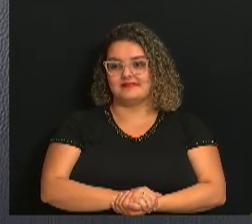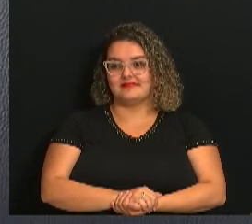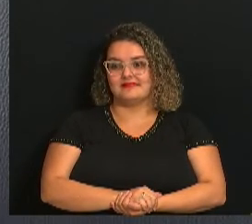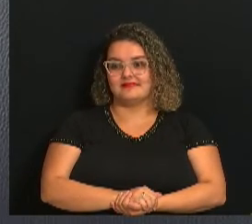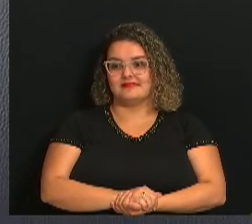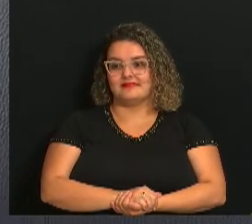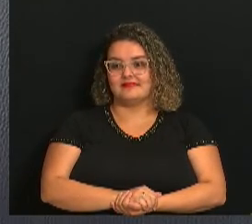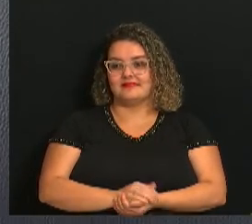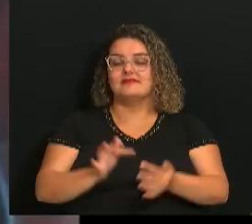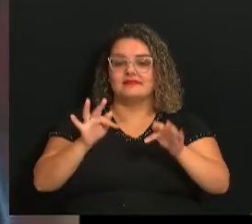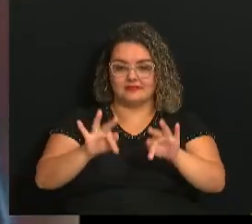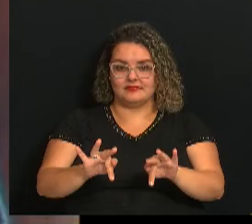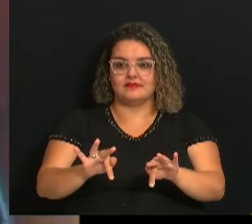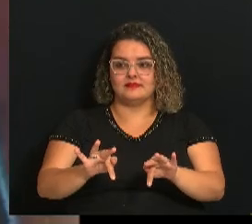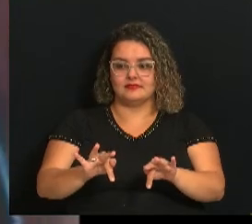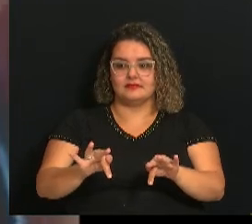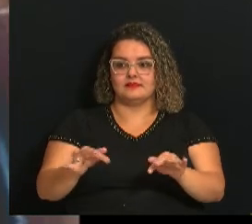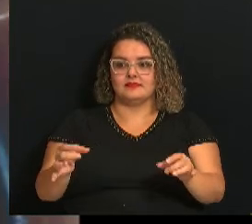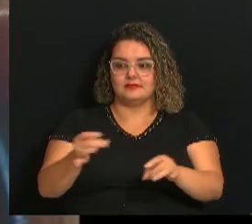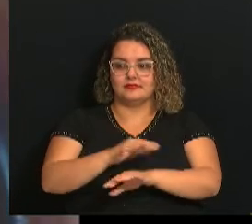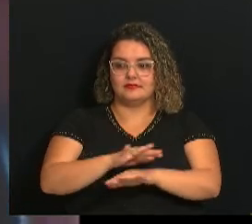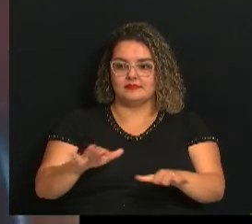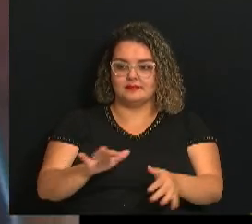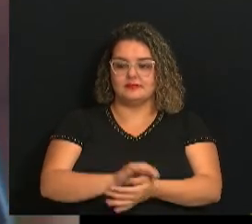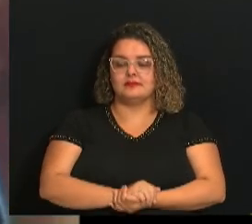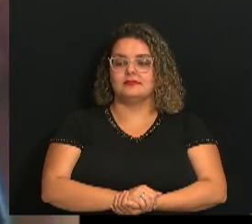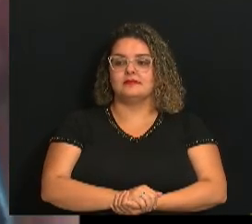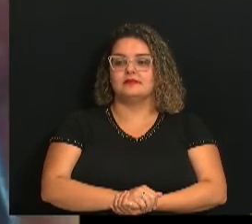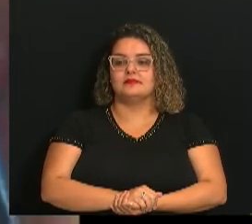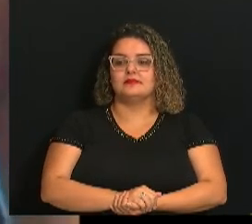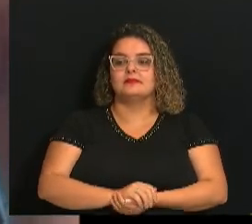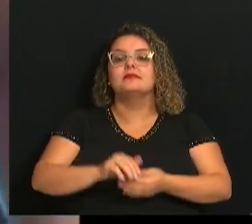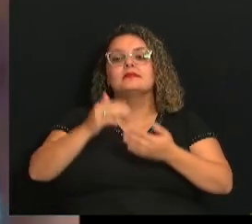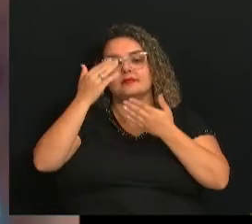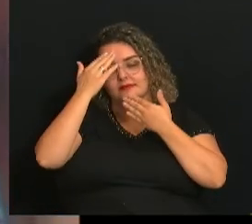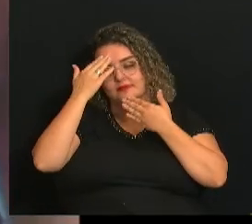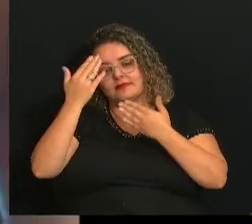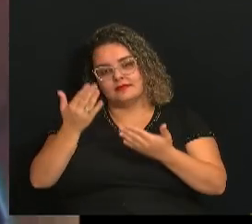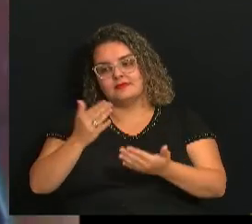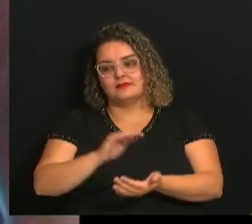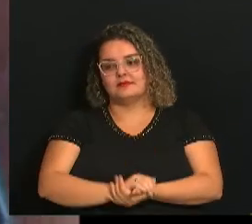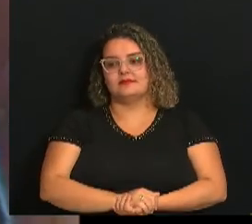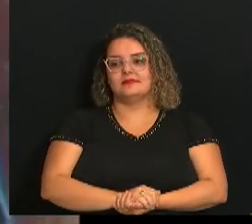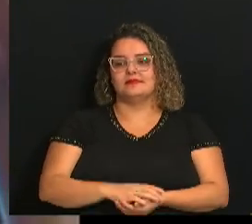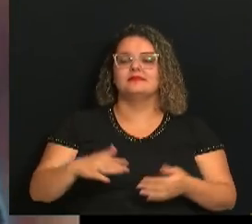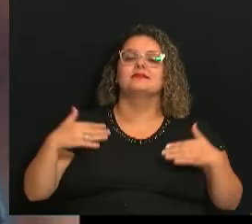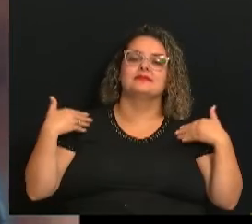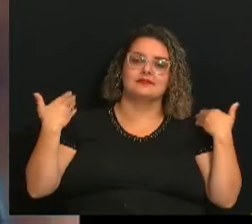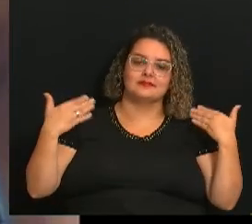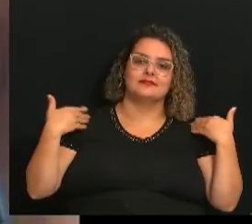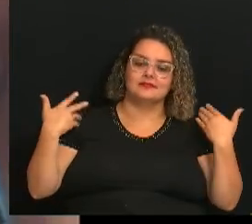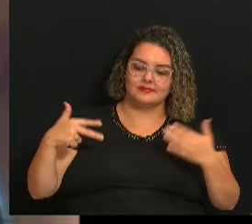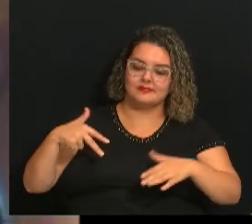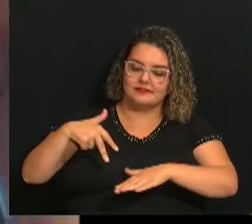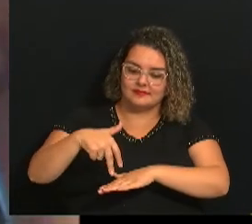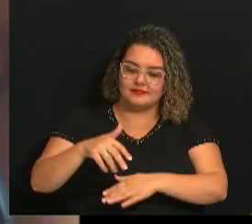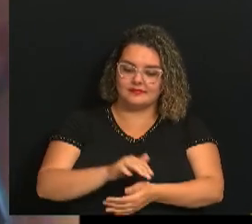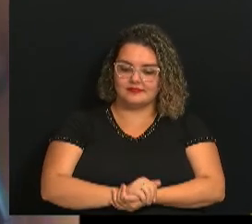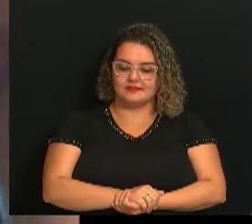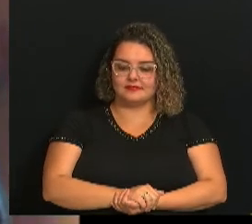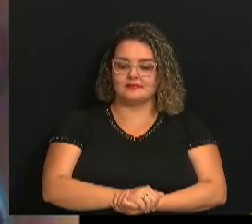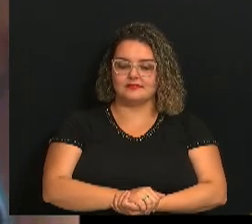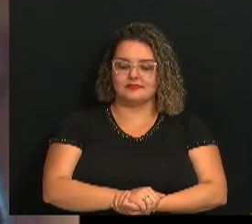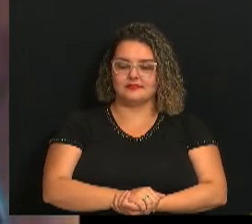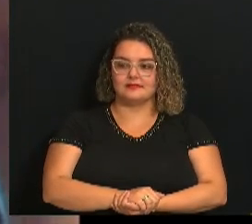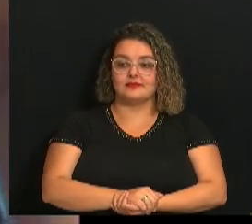Para finalizar, Guida, para encerrar aqui, além dos agradecimentos, né, da alegria de estar aqui, eu penso que